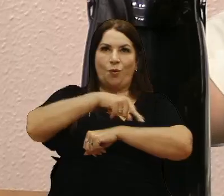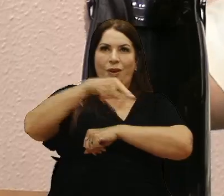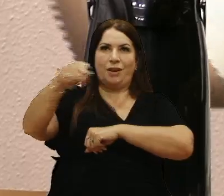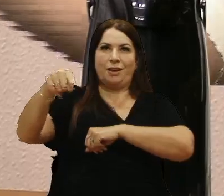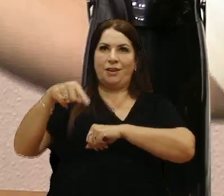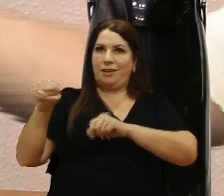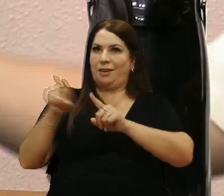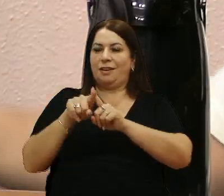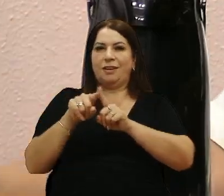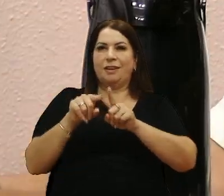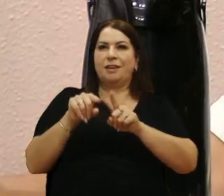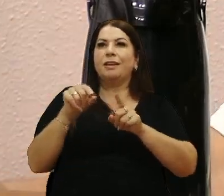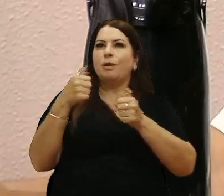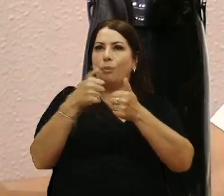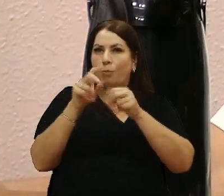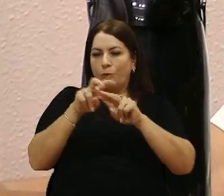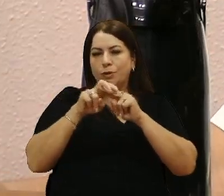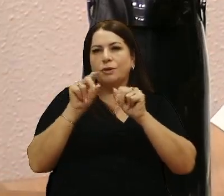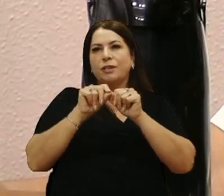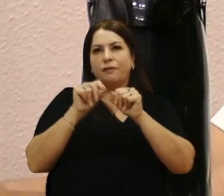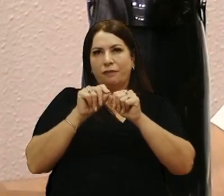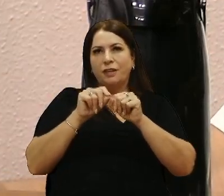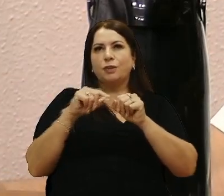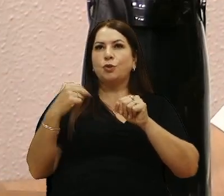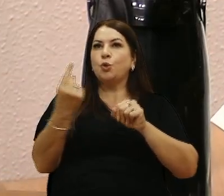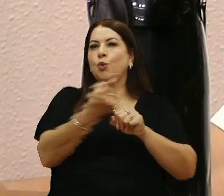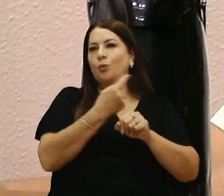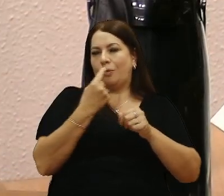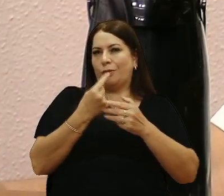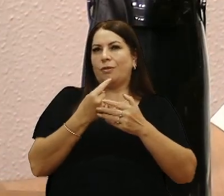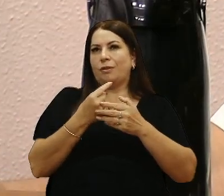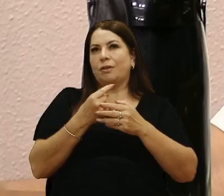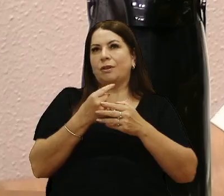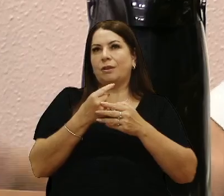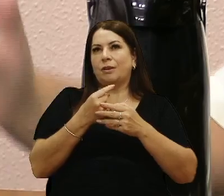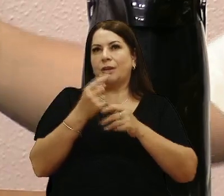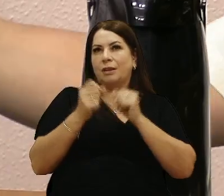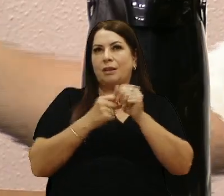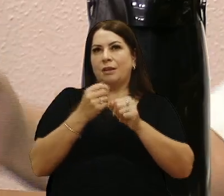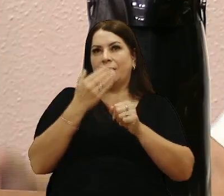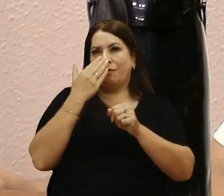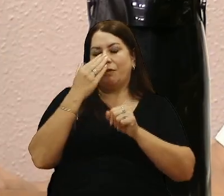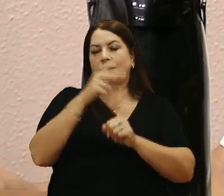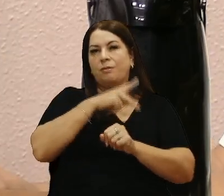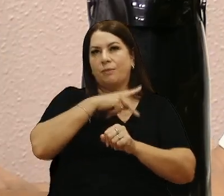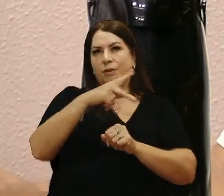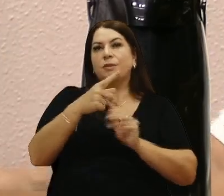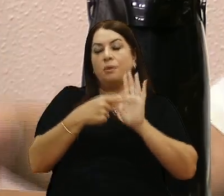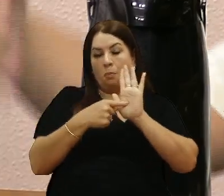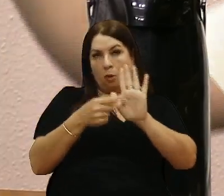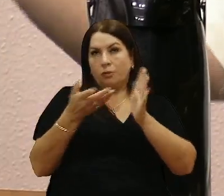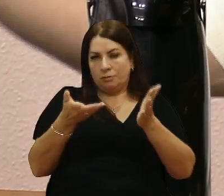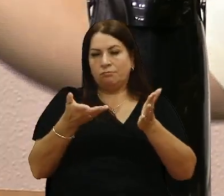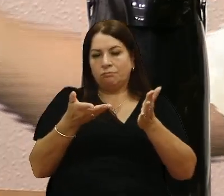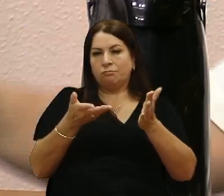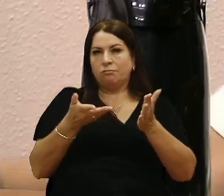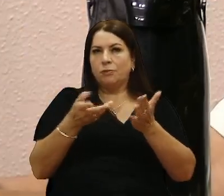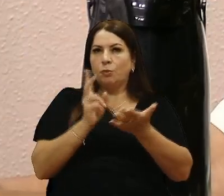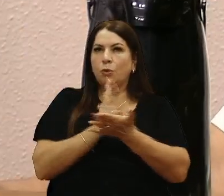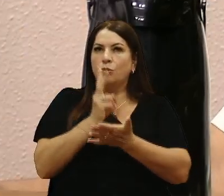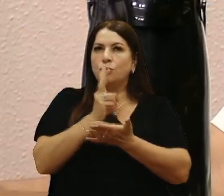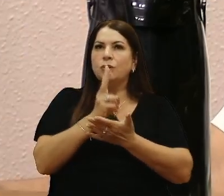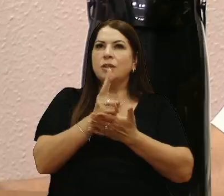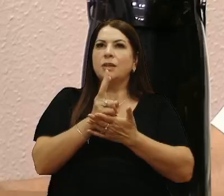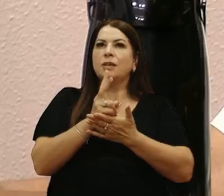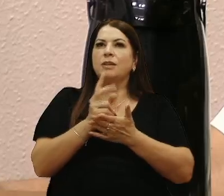Pelegrino. E por isso que o senhor tem feito isso nesse ano à frente da presidência, já mostra isso, e dá continuidade